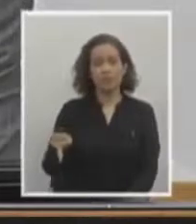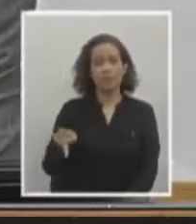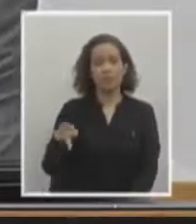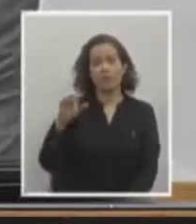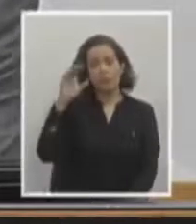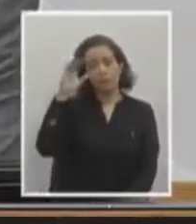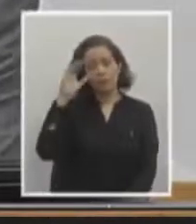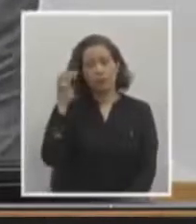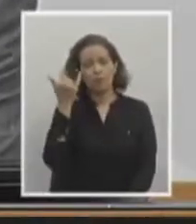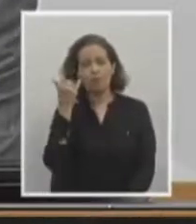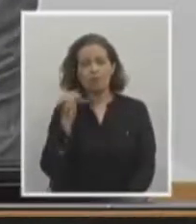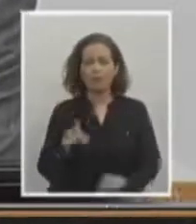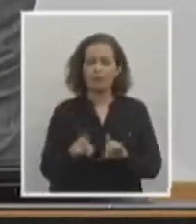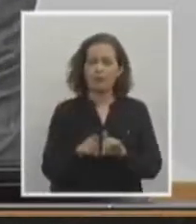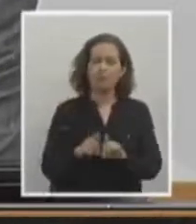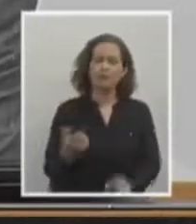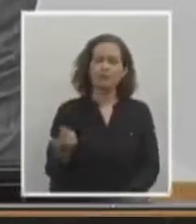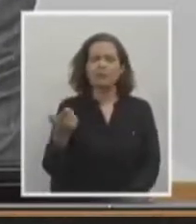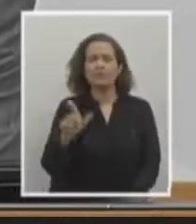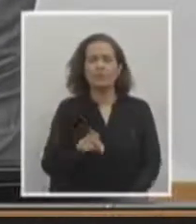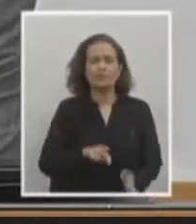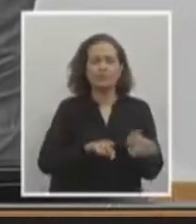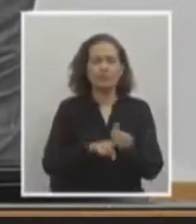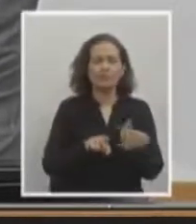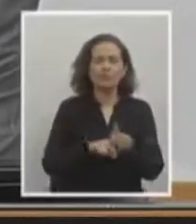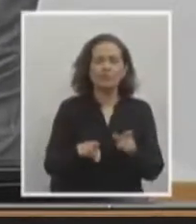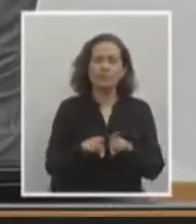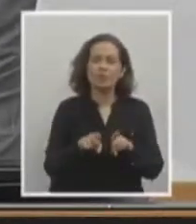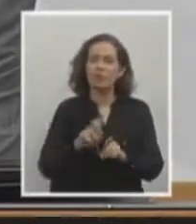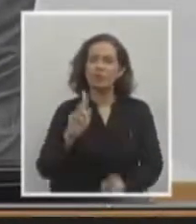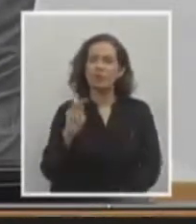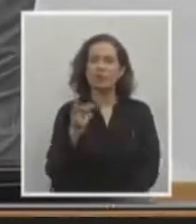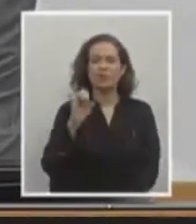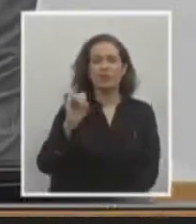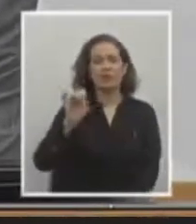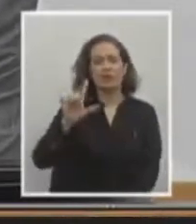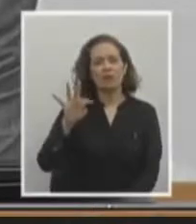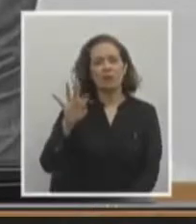outro questionamento também do Hilton, por que